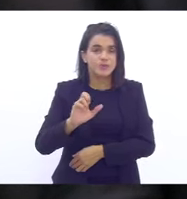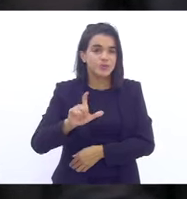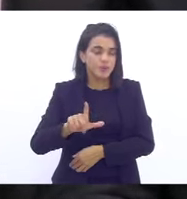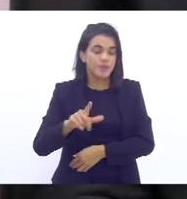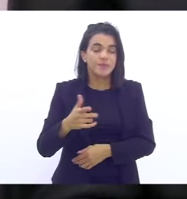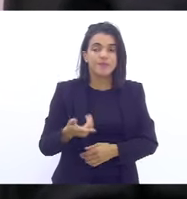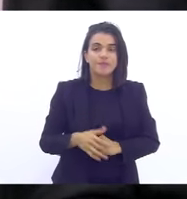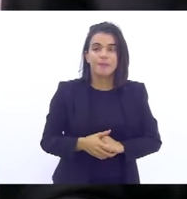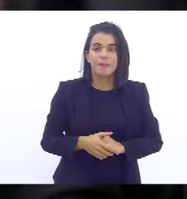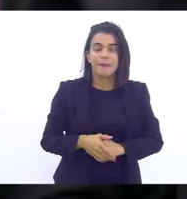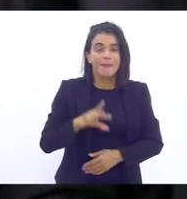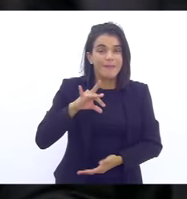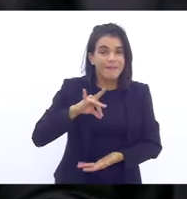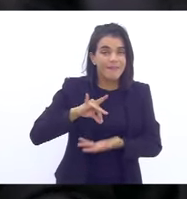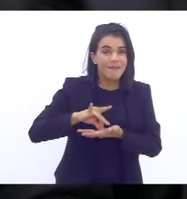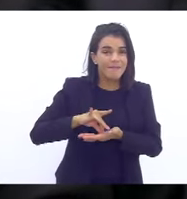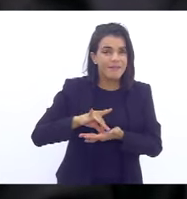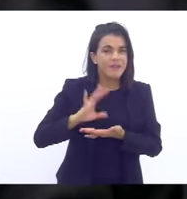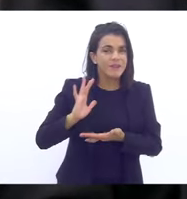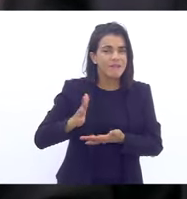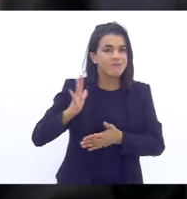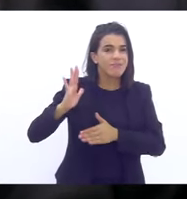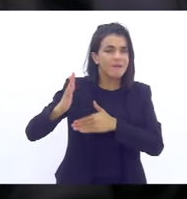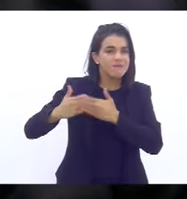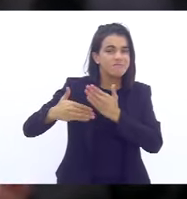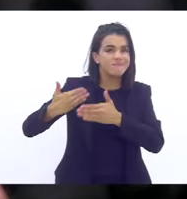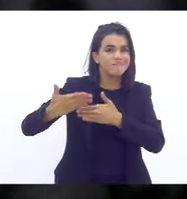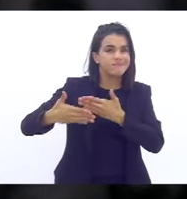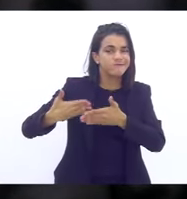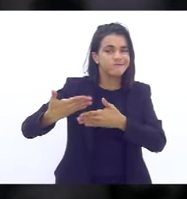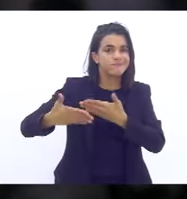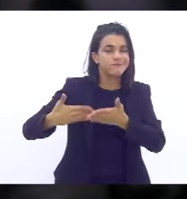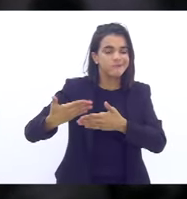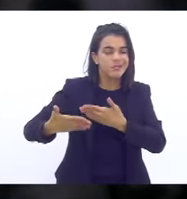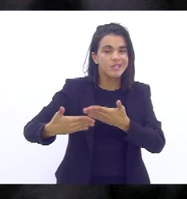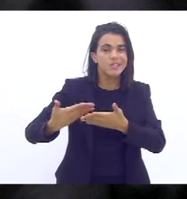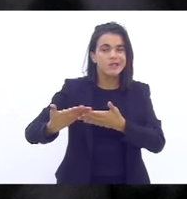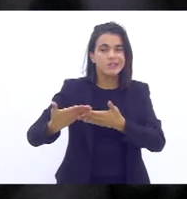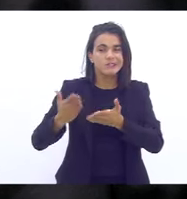Na verdade, eu já venho, assim que a gente